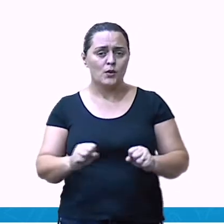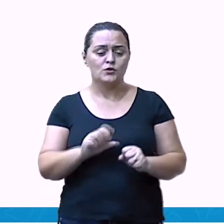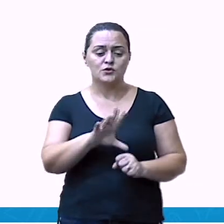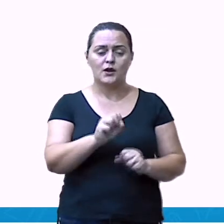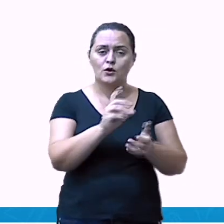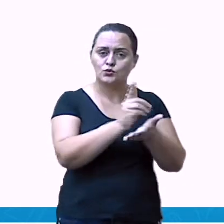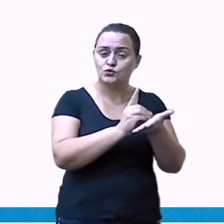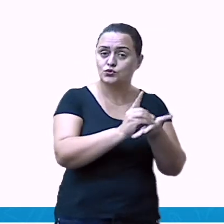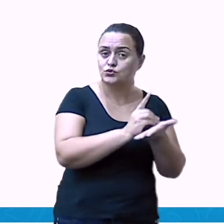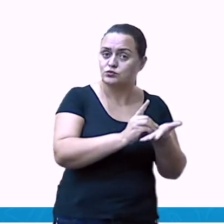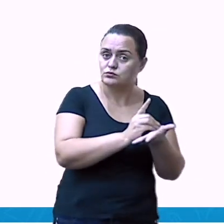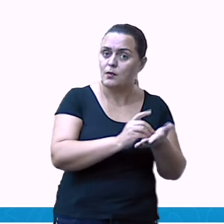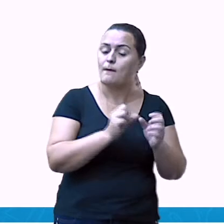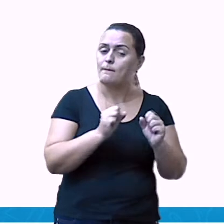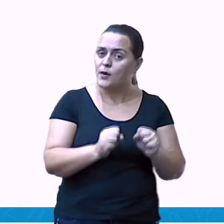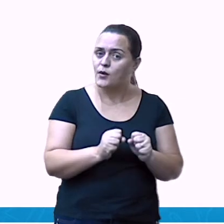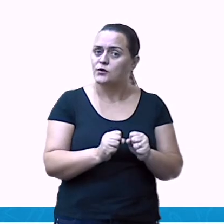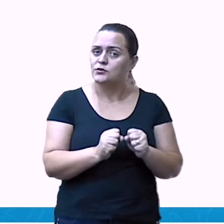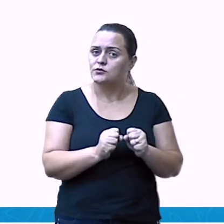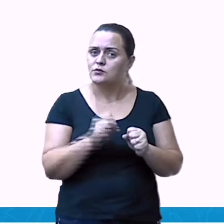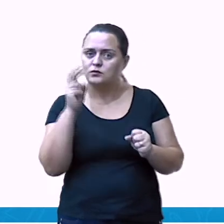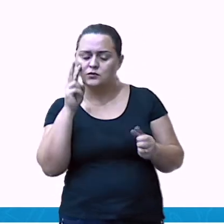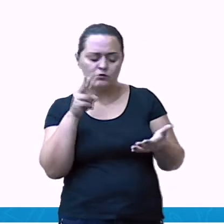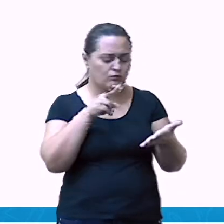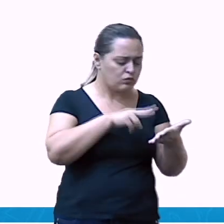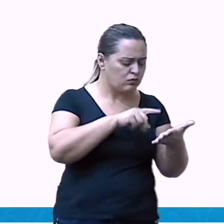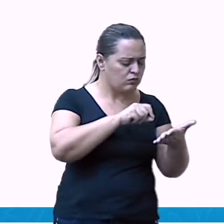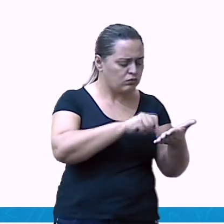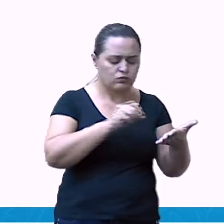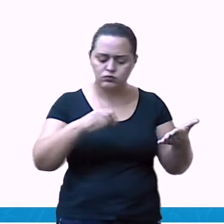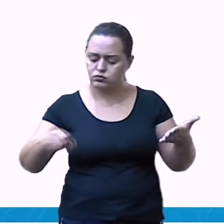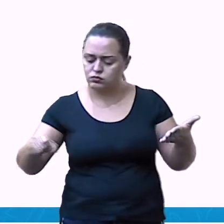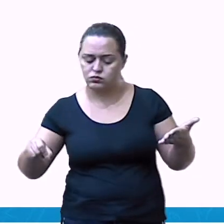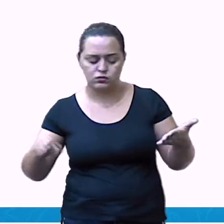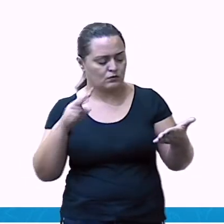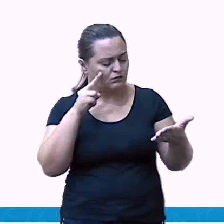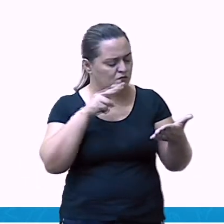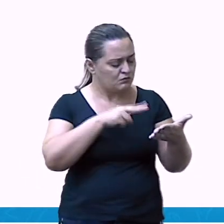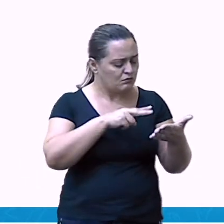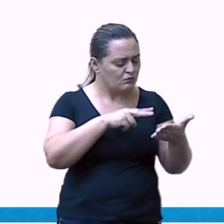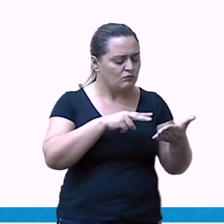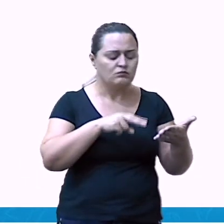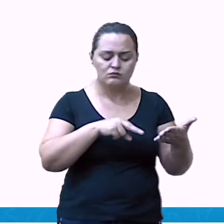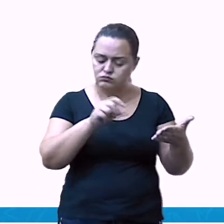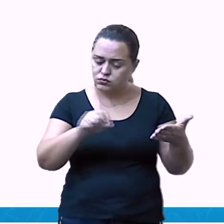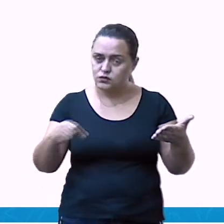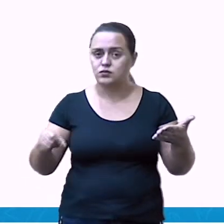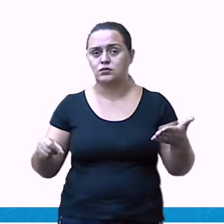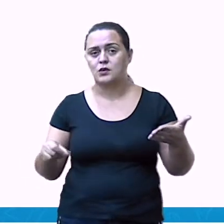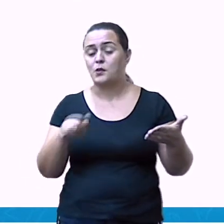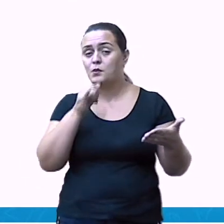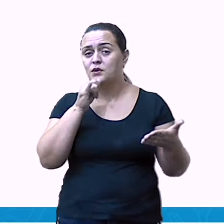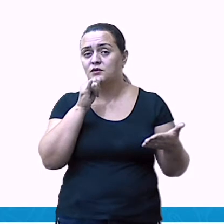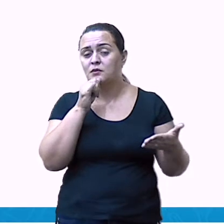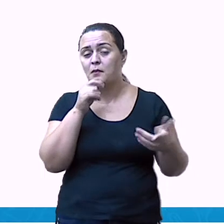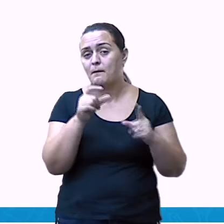seu alcance. Para você olhar como se escreve a palavra que, por um acaso, você